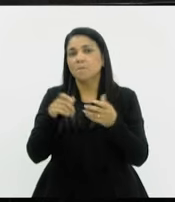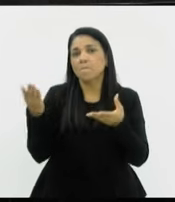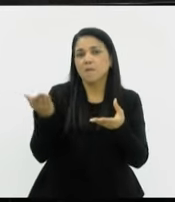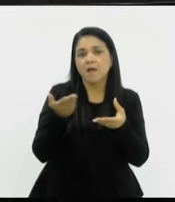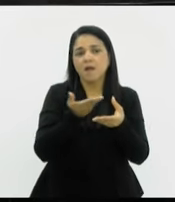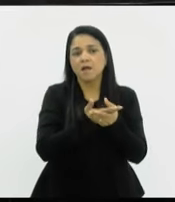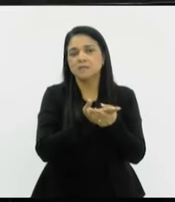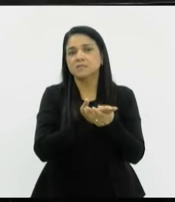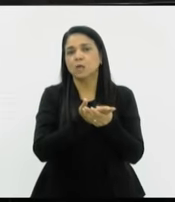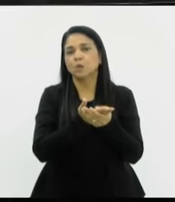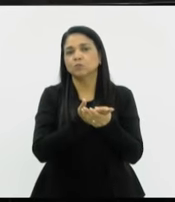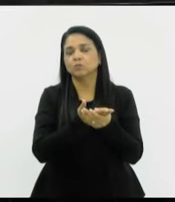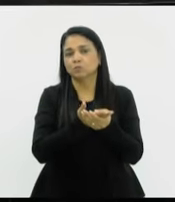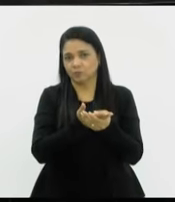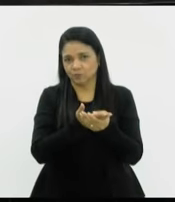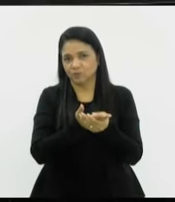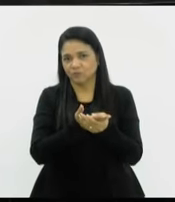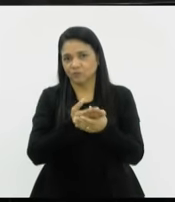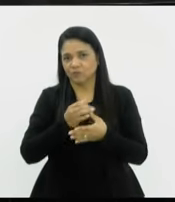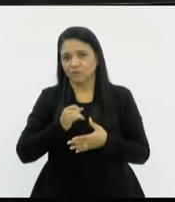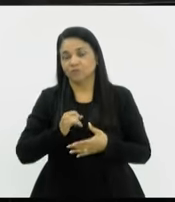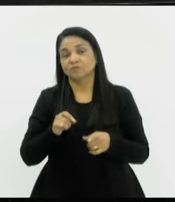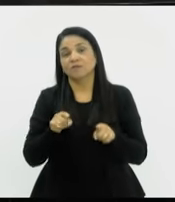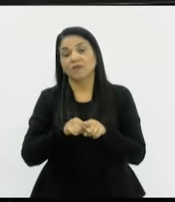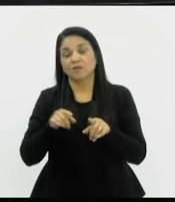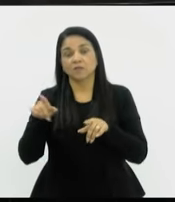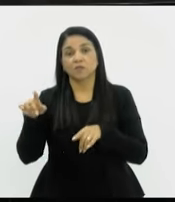de inconstitucionalidade aqui no TJ,